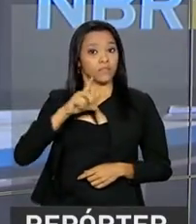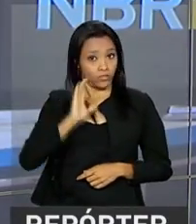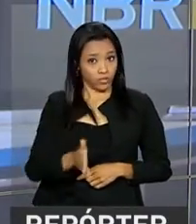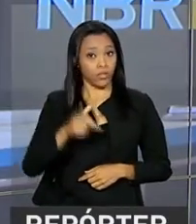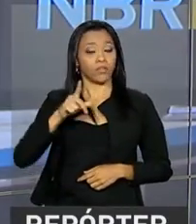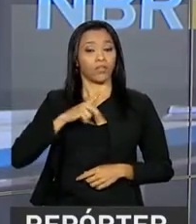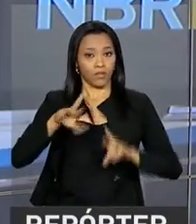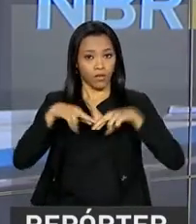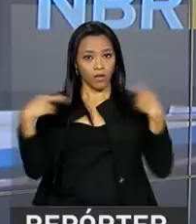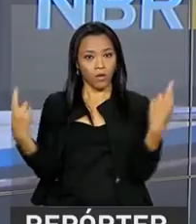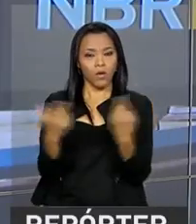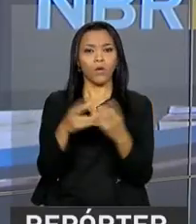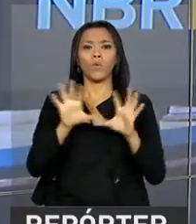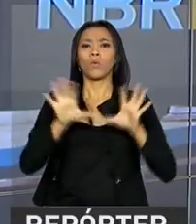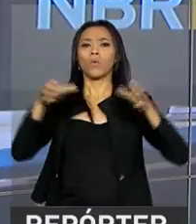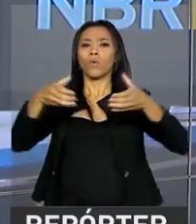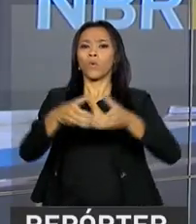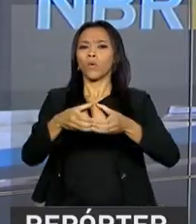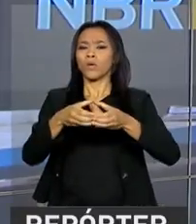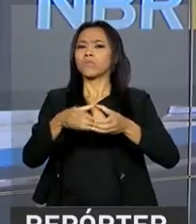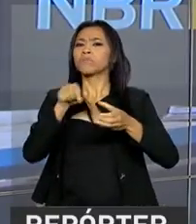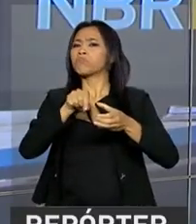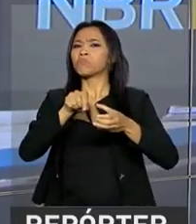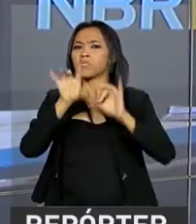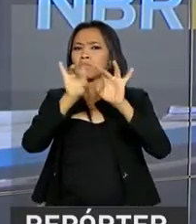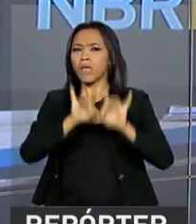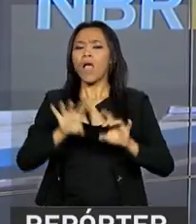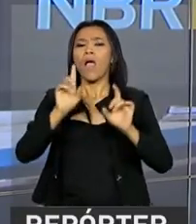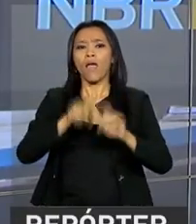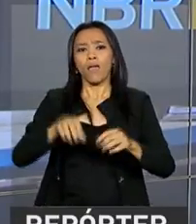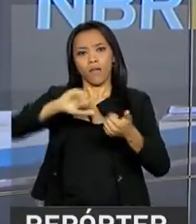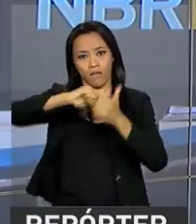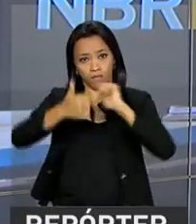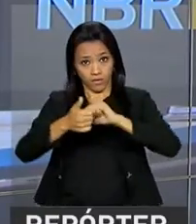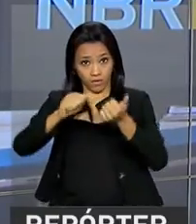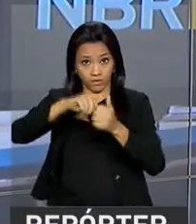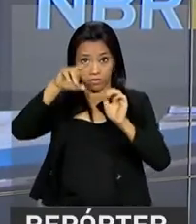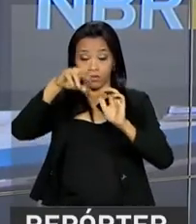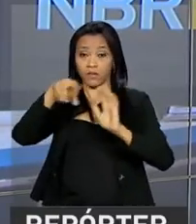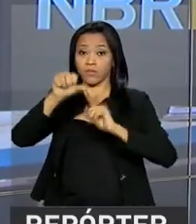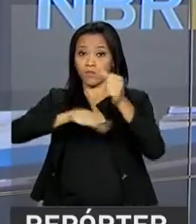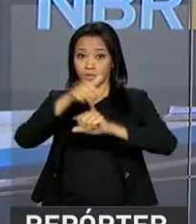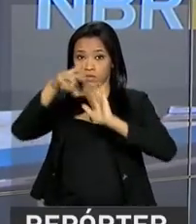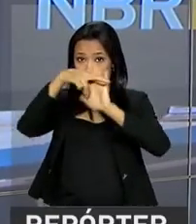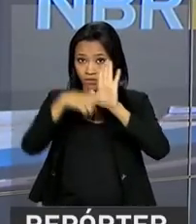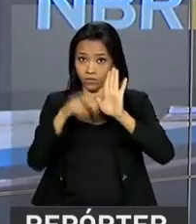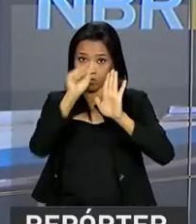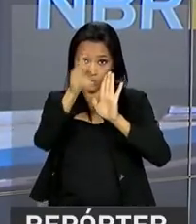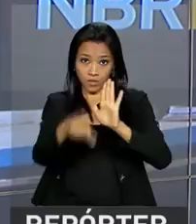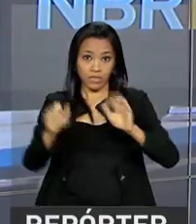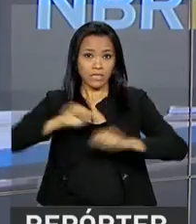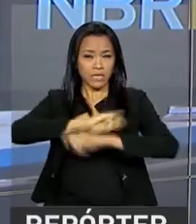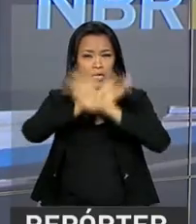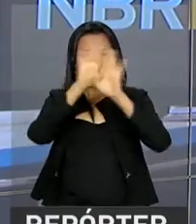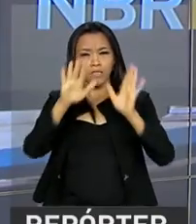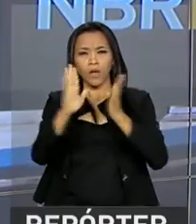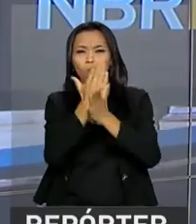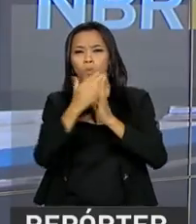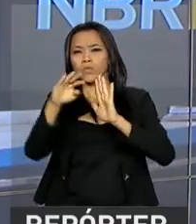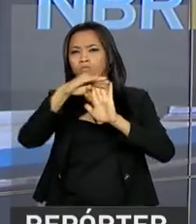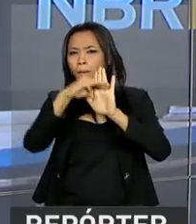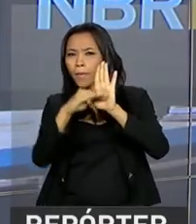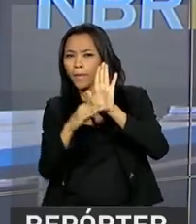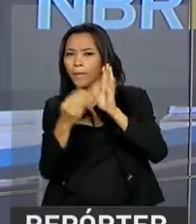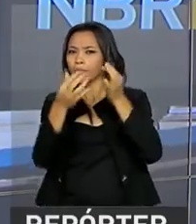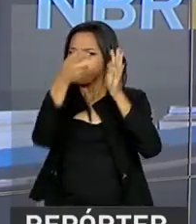com parlamentares da comissão especial que analisa a reforma da previdência para esclarecer os principais pontos do